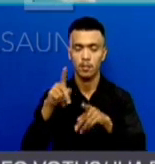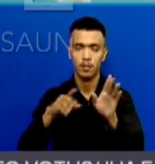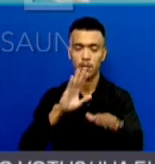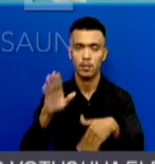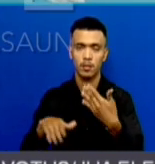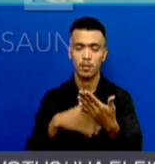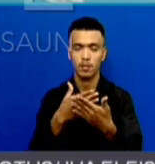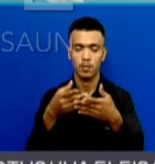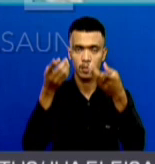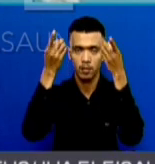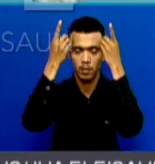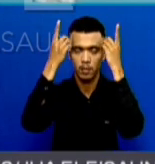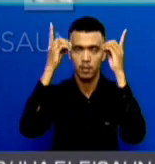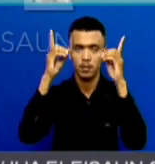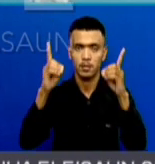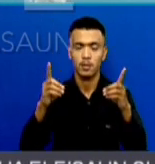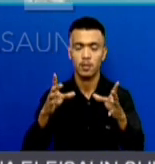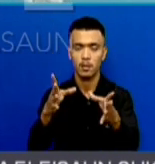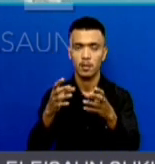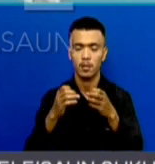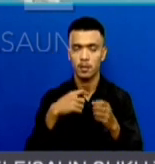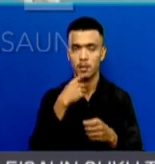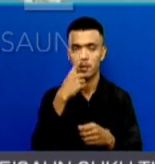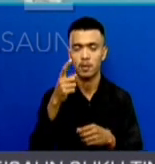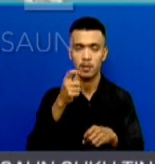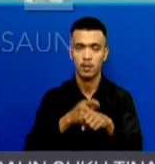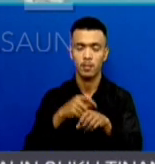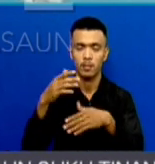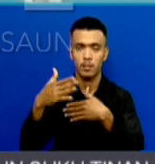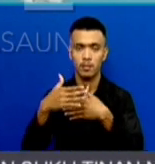decision hoide ne hakar kata te katak ia tempo basic